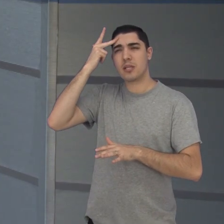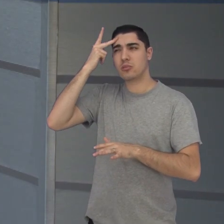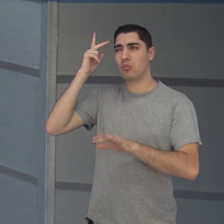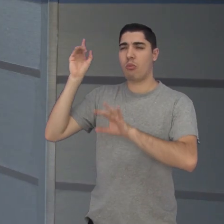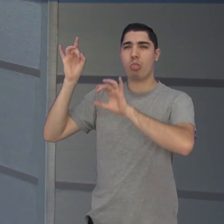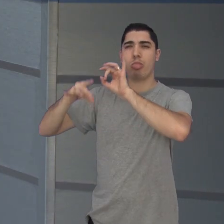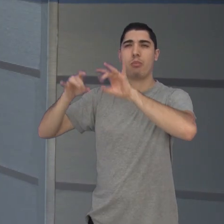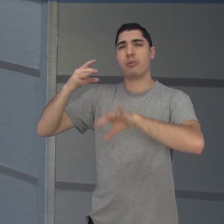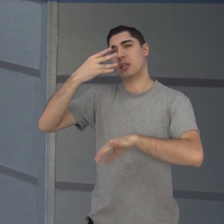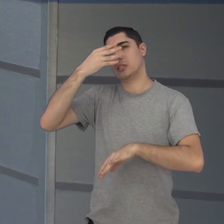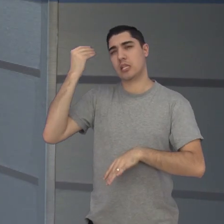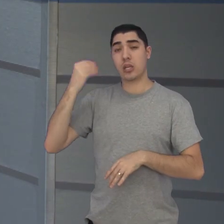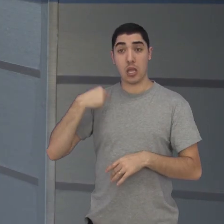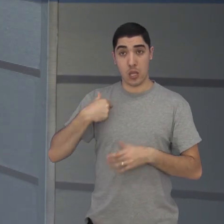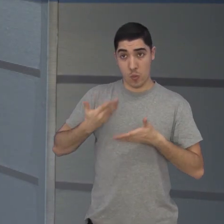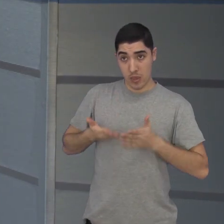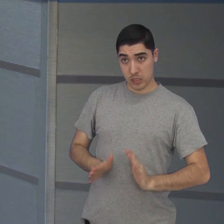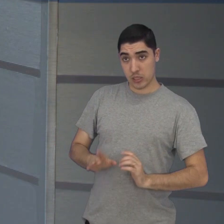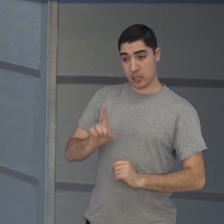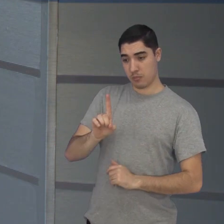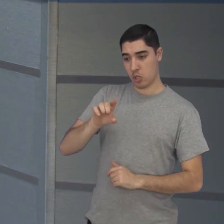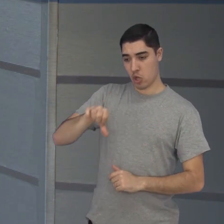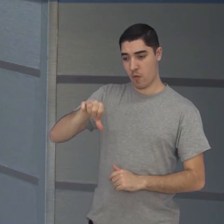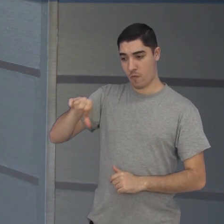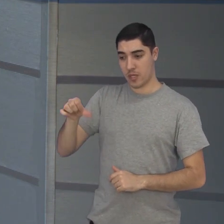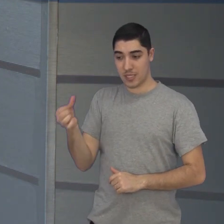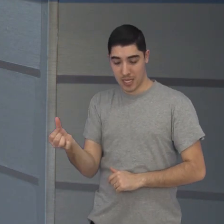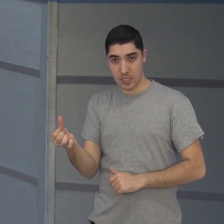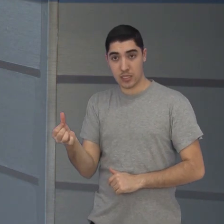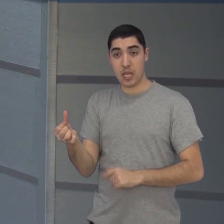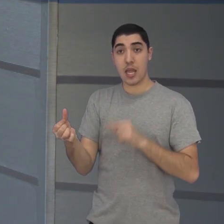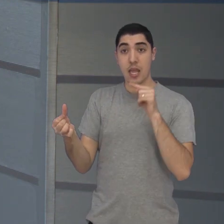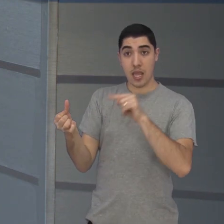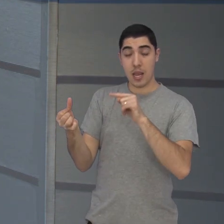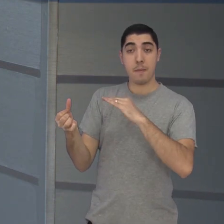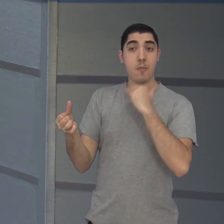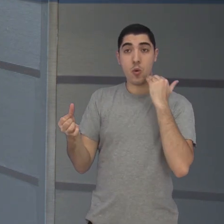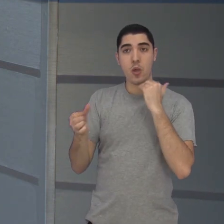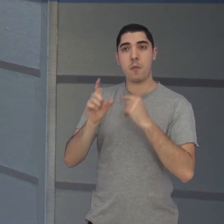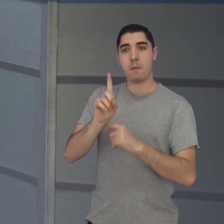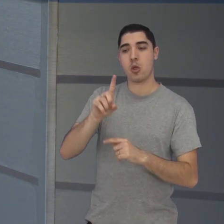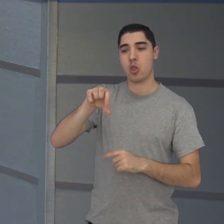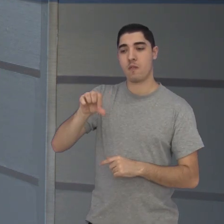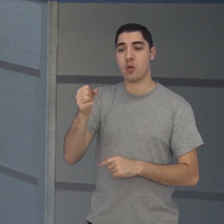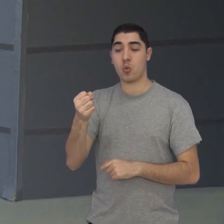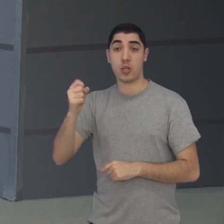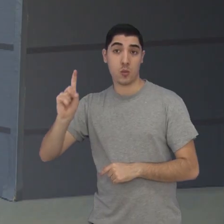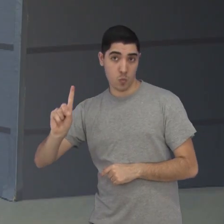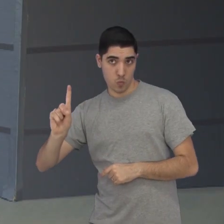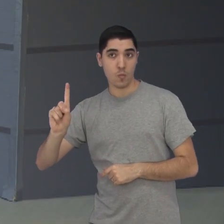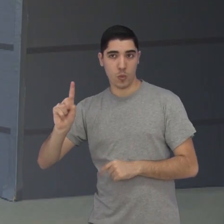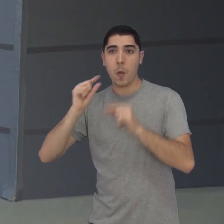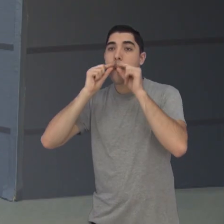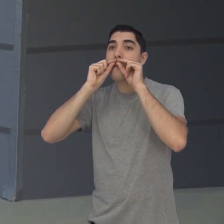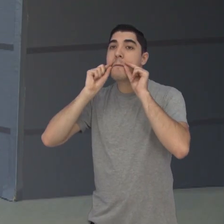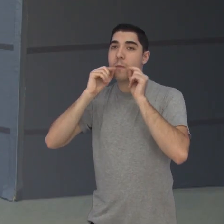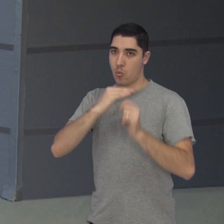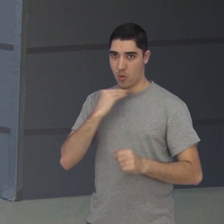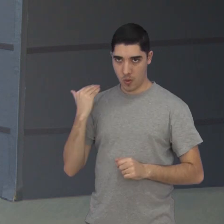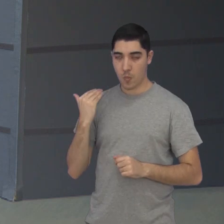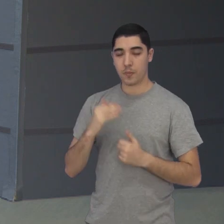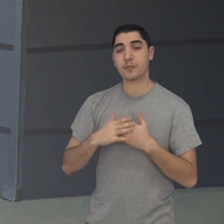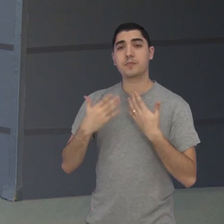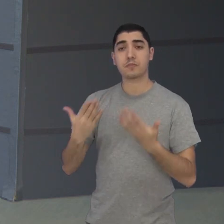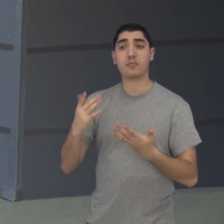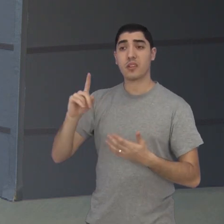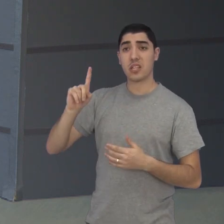né? Você acha, cara? Eu nasci em 96. Mazza morreu em 81. E esse período que se passou,